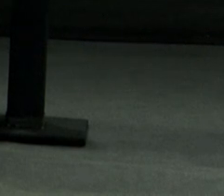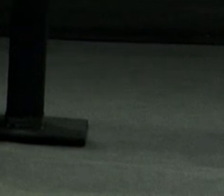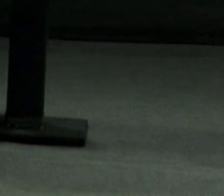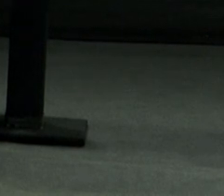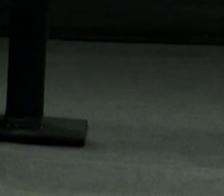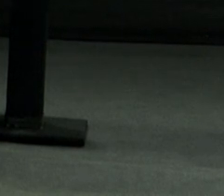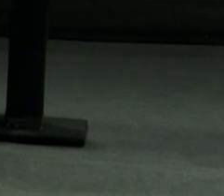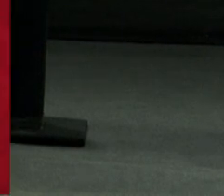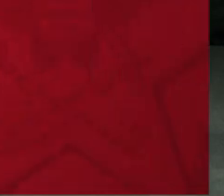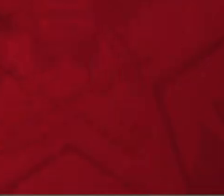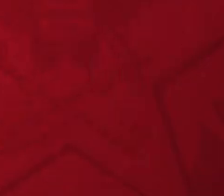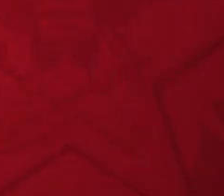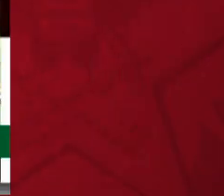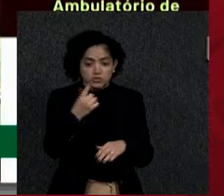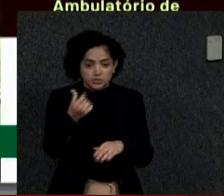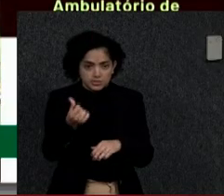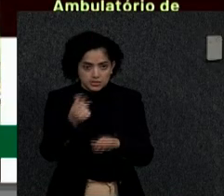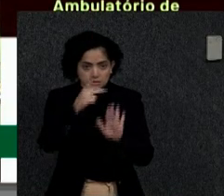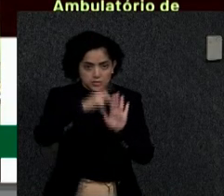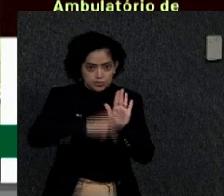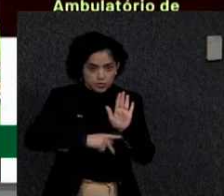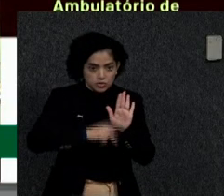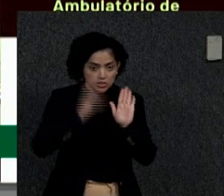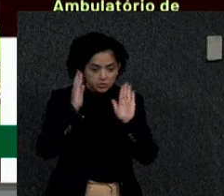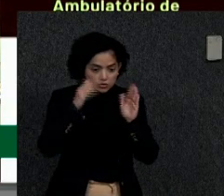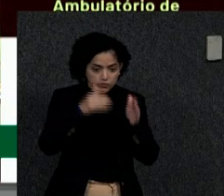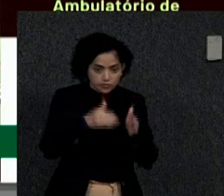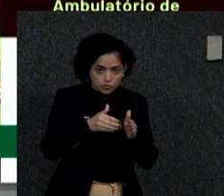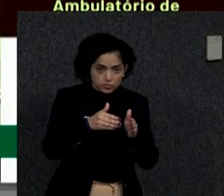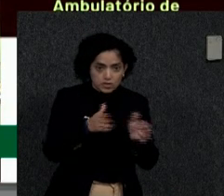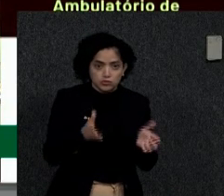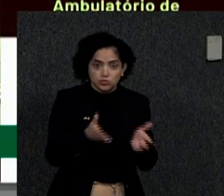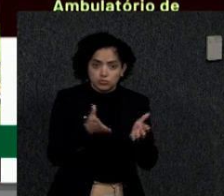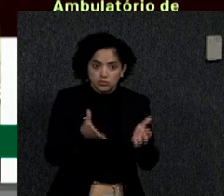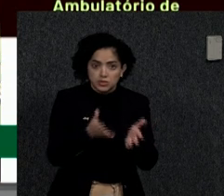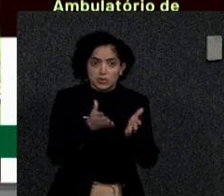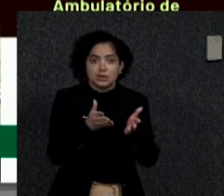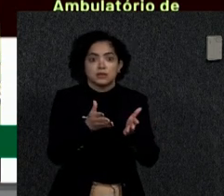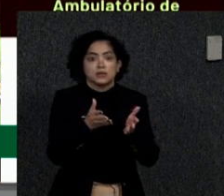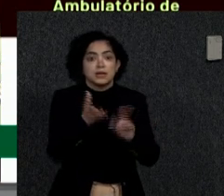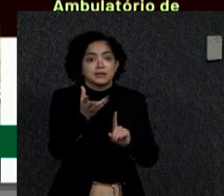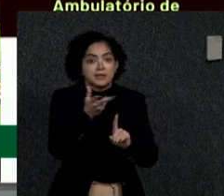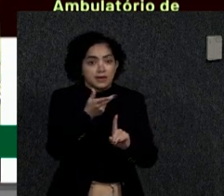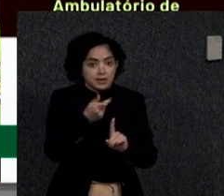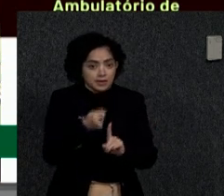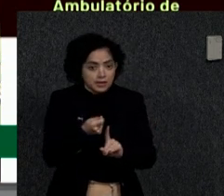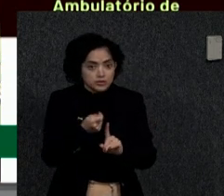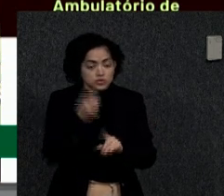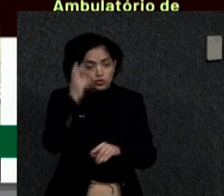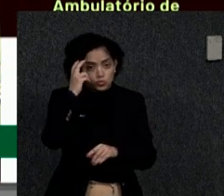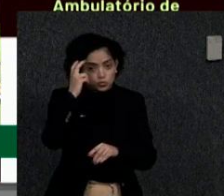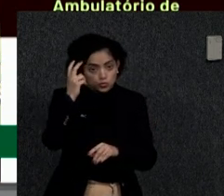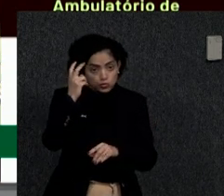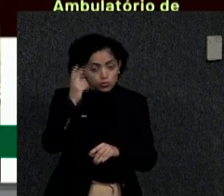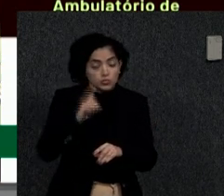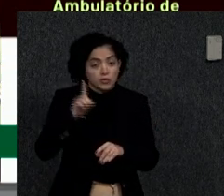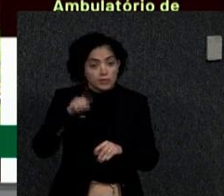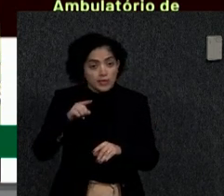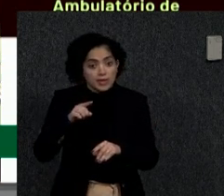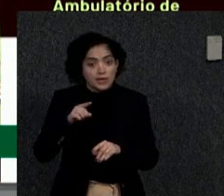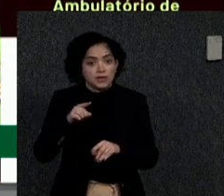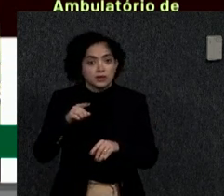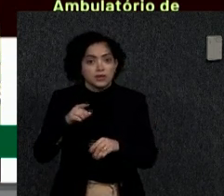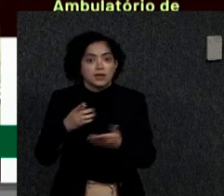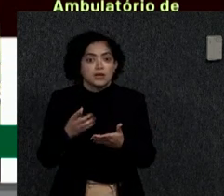da região e do estado. Nós temos aí uma comunidade acadêmica de quase 20 mil pessoas dentro da universidade, afora todo